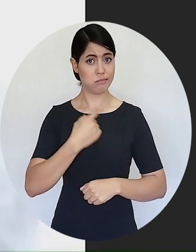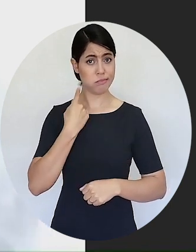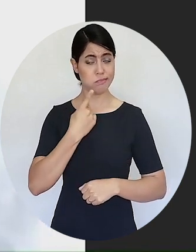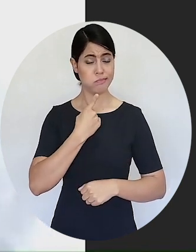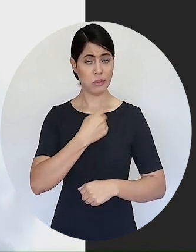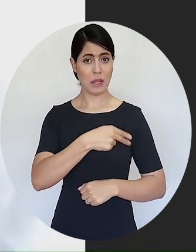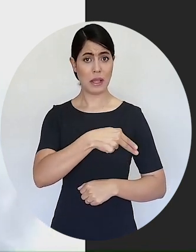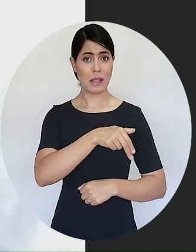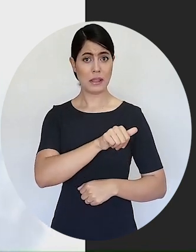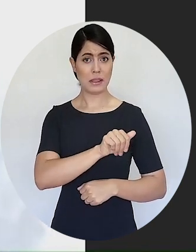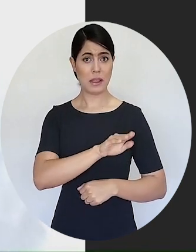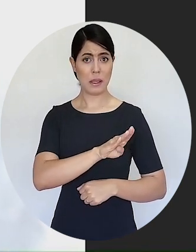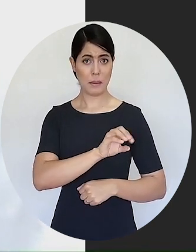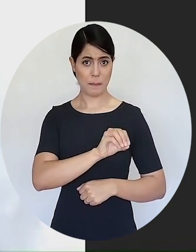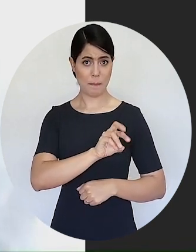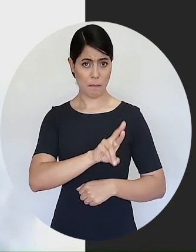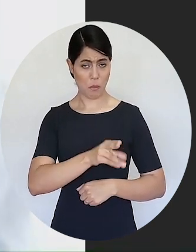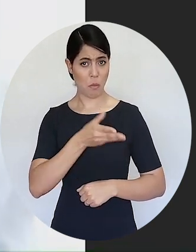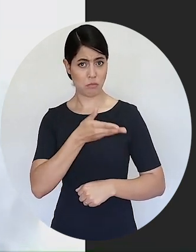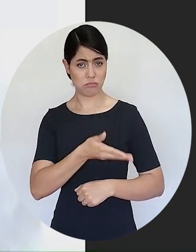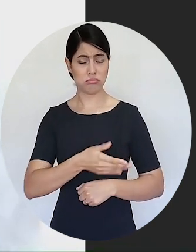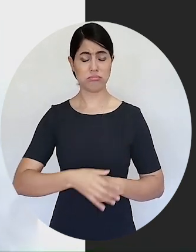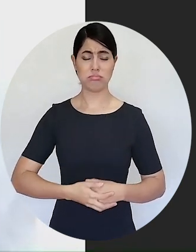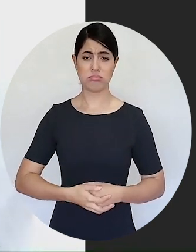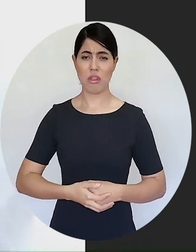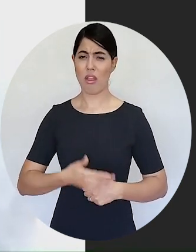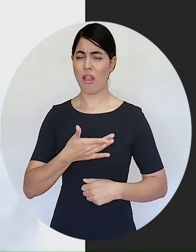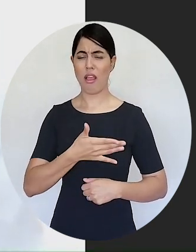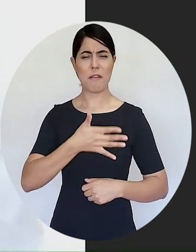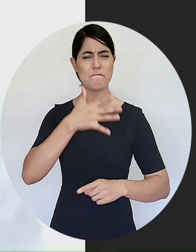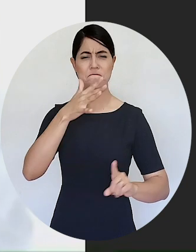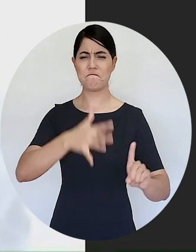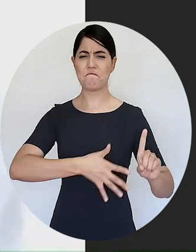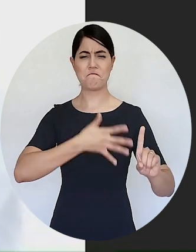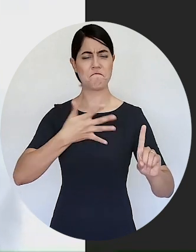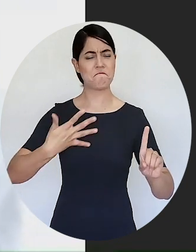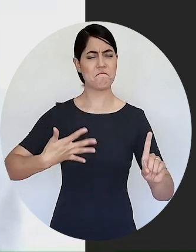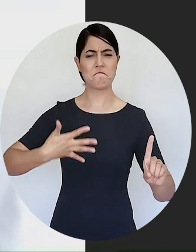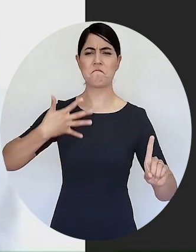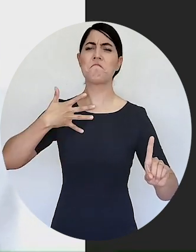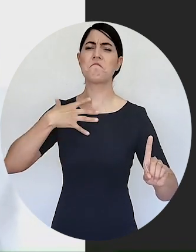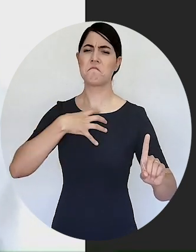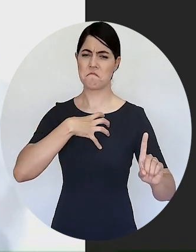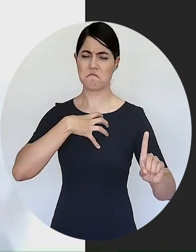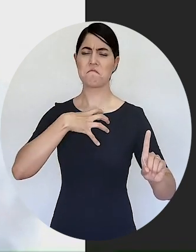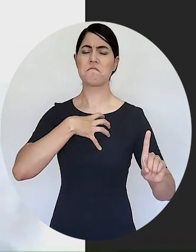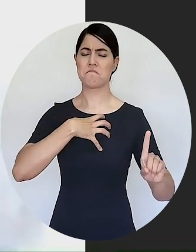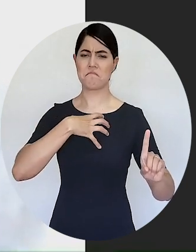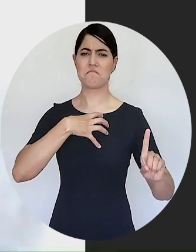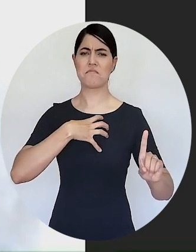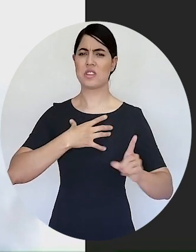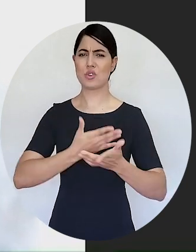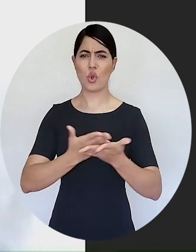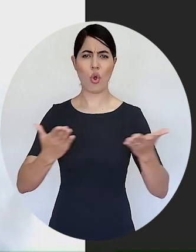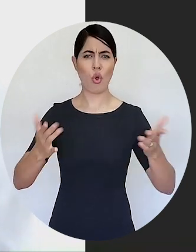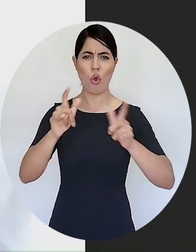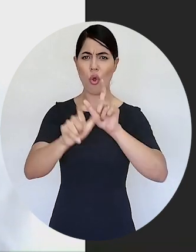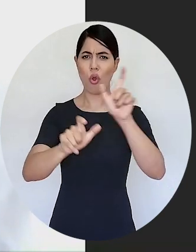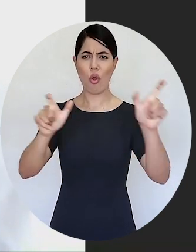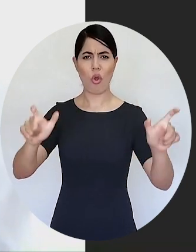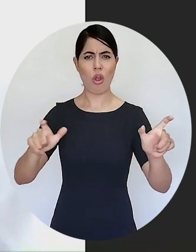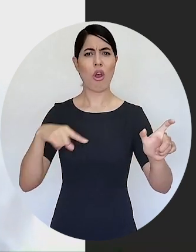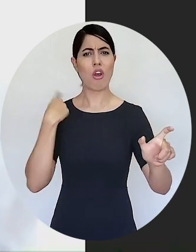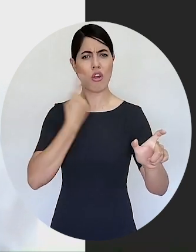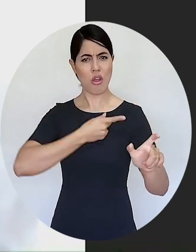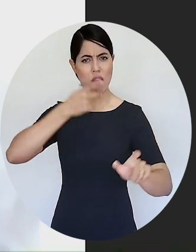dispensa comentários, um colega nosso paradigmático, orgulho da advocacia brasileira, orgulho de todos nós do